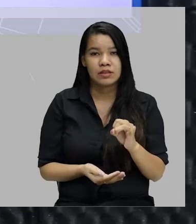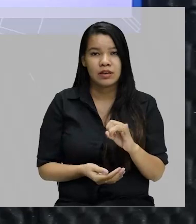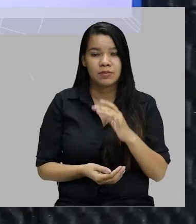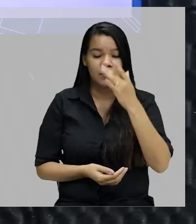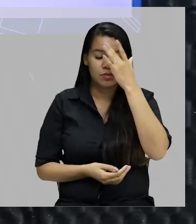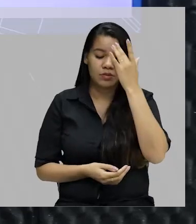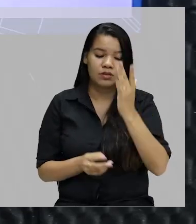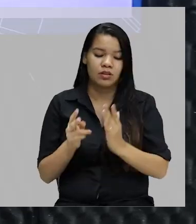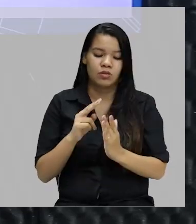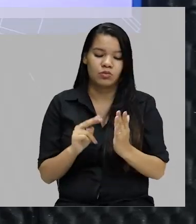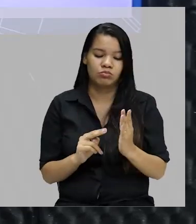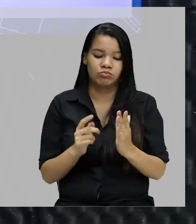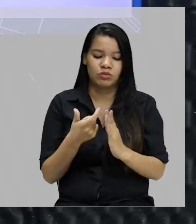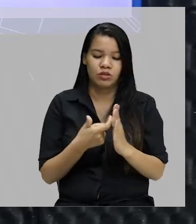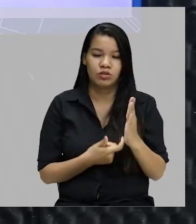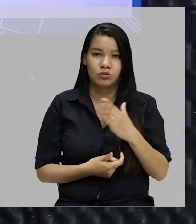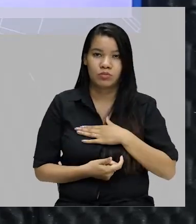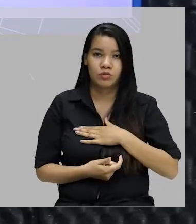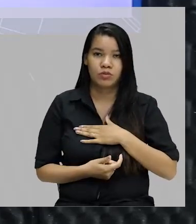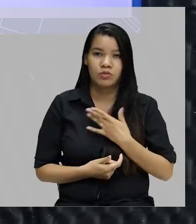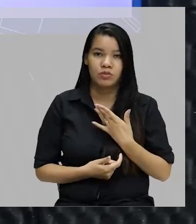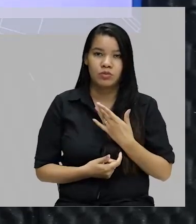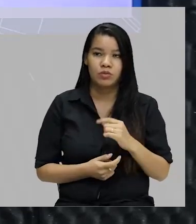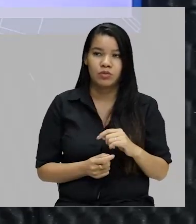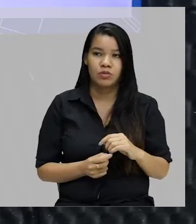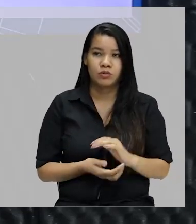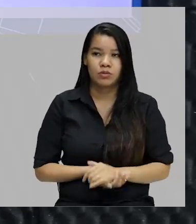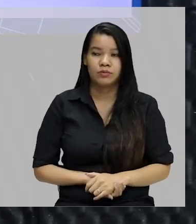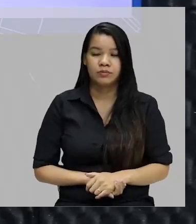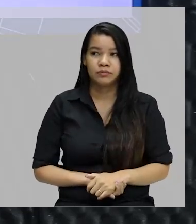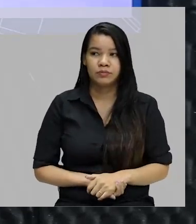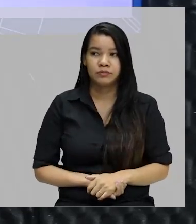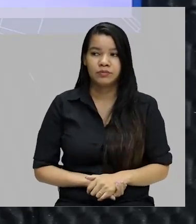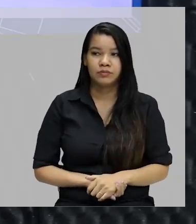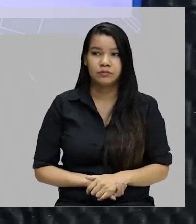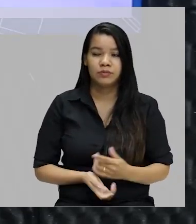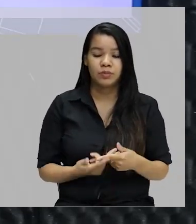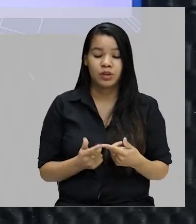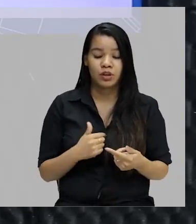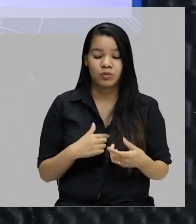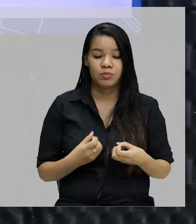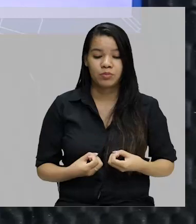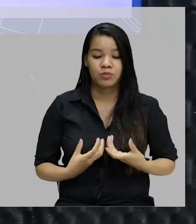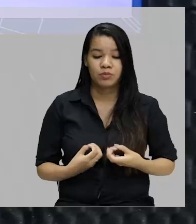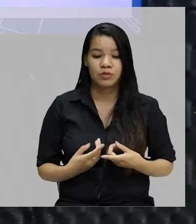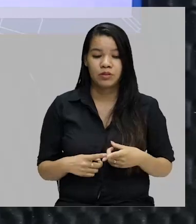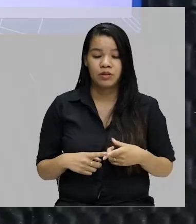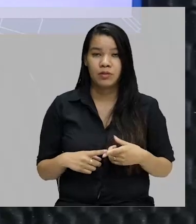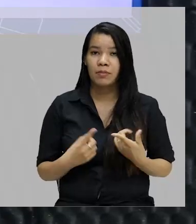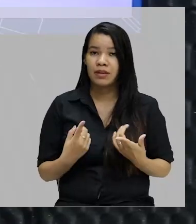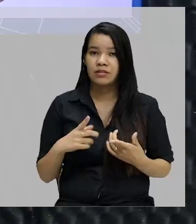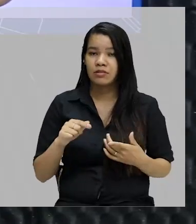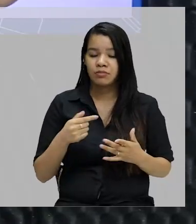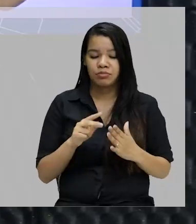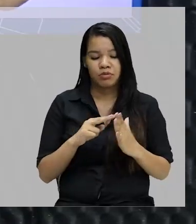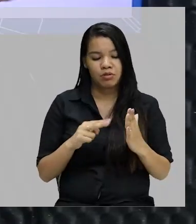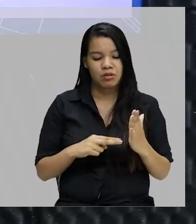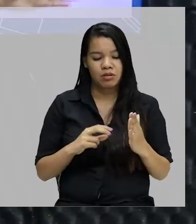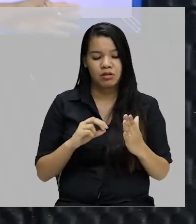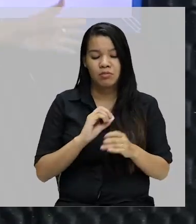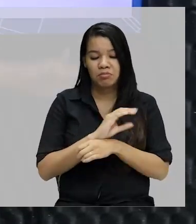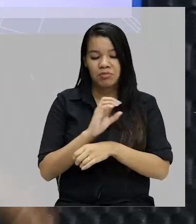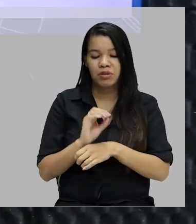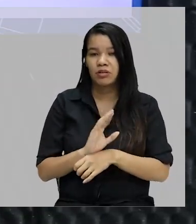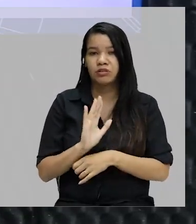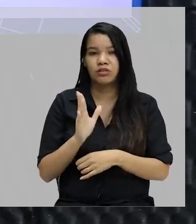produzi, mas a partir do momento que ele é publicado, ele deixa de ser meu. E aí tem que haver uma interação entre o leitor